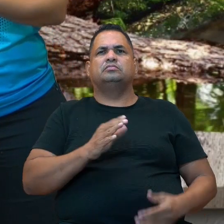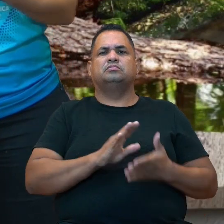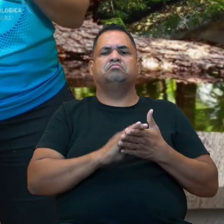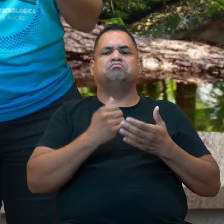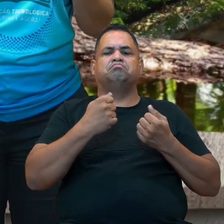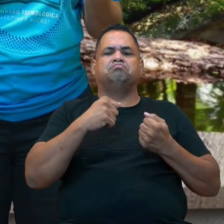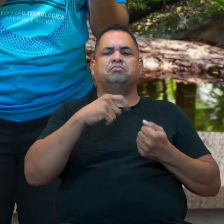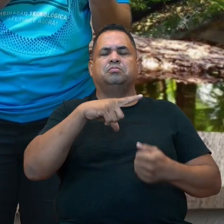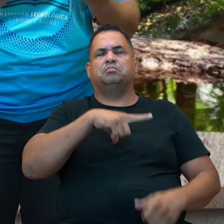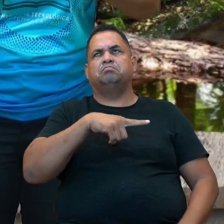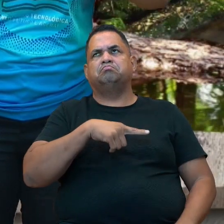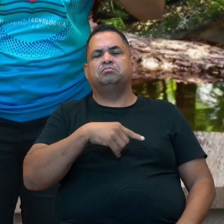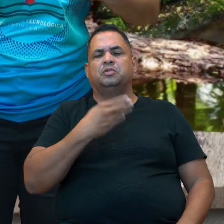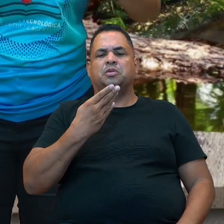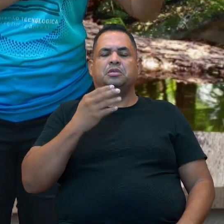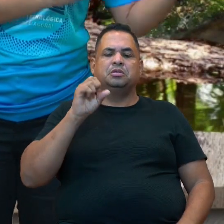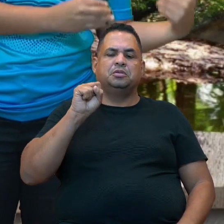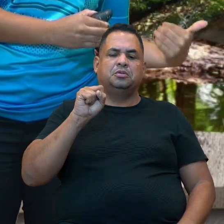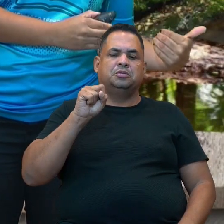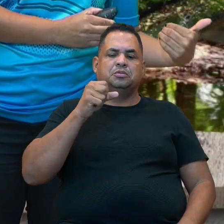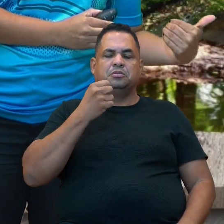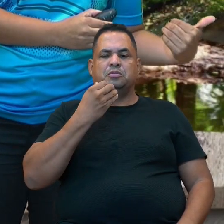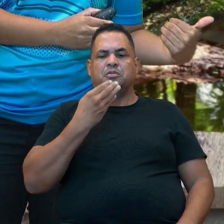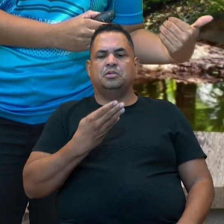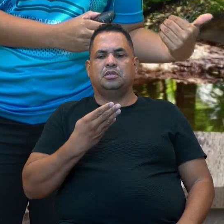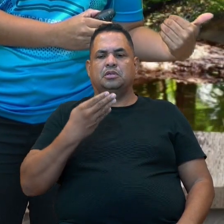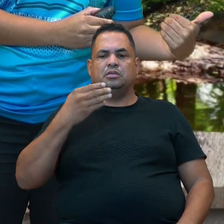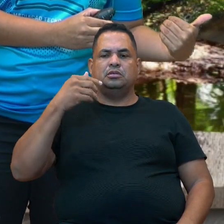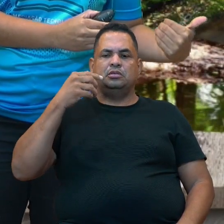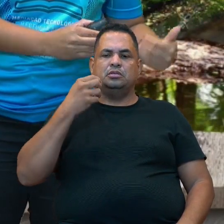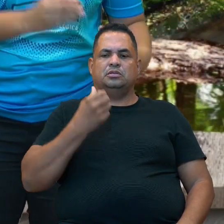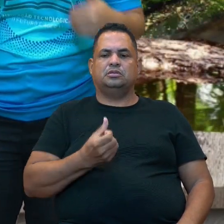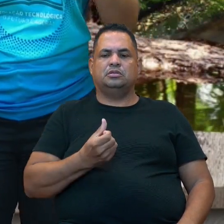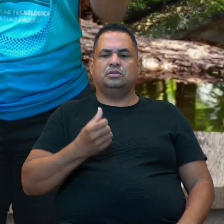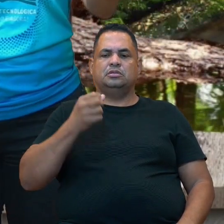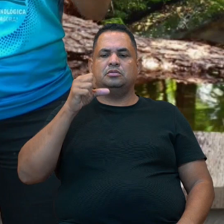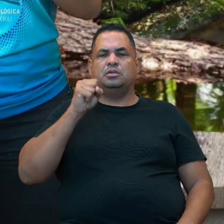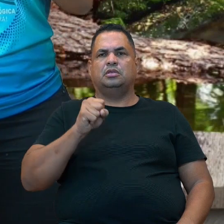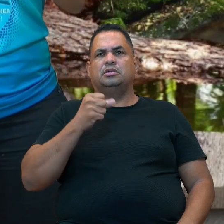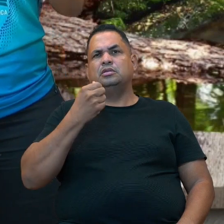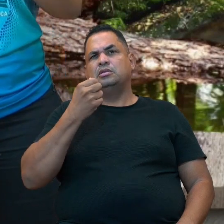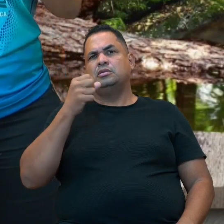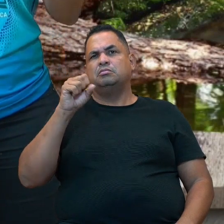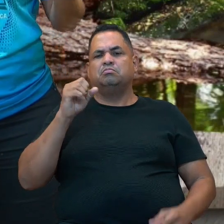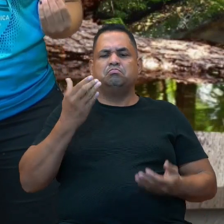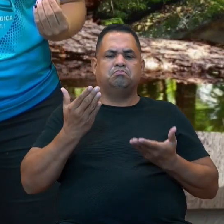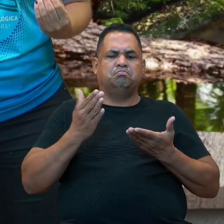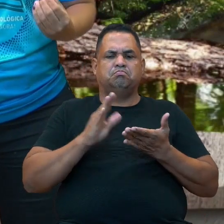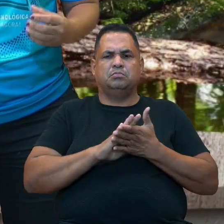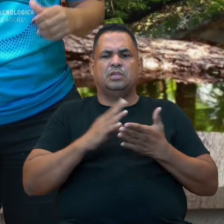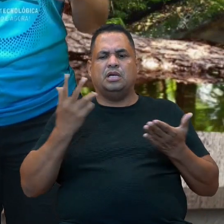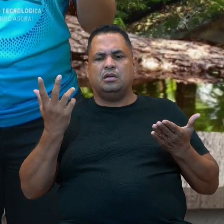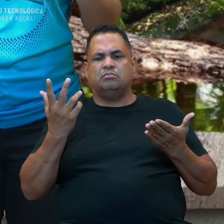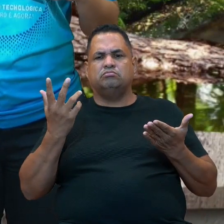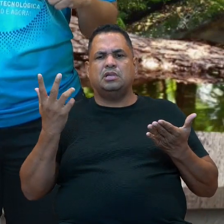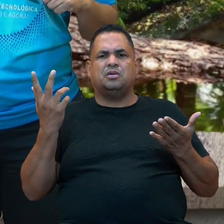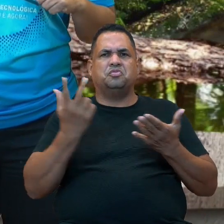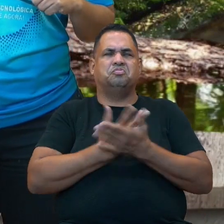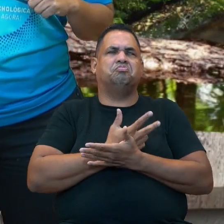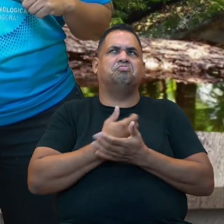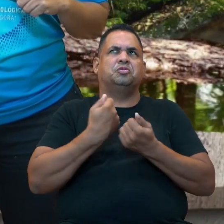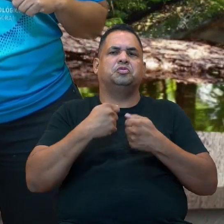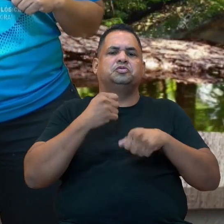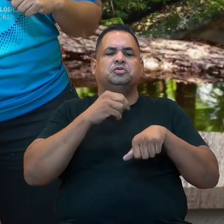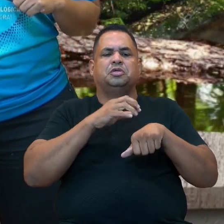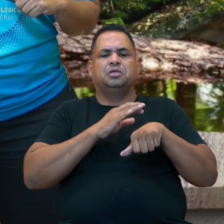48, 47 ou menos, 45, entendeu? Que vão provocar as síndromes. Esses